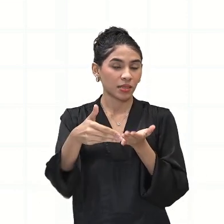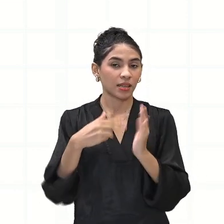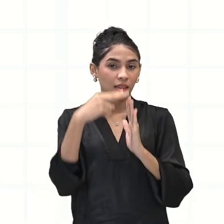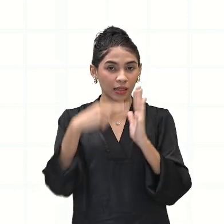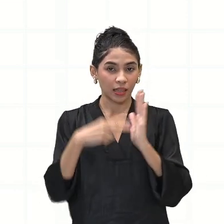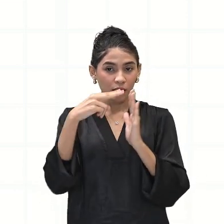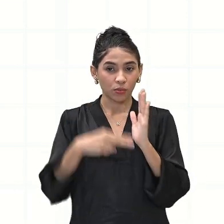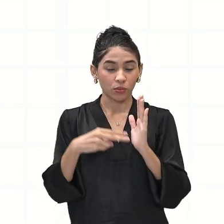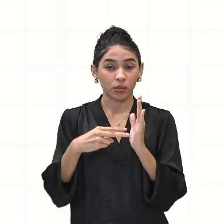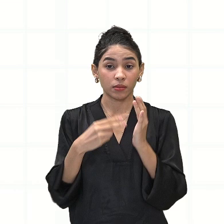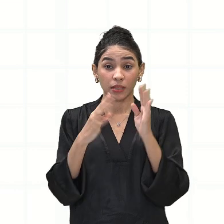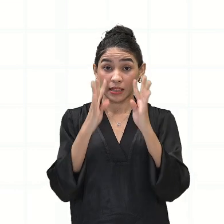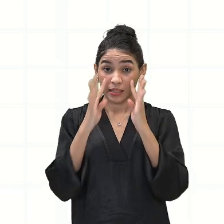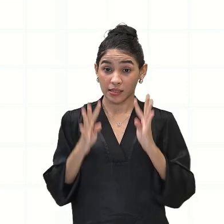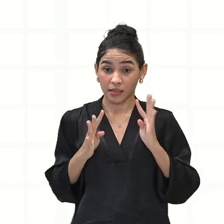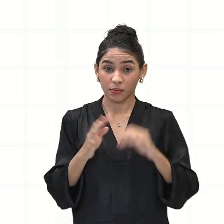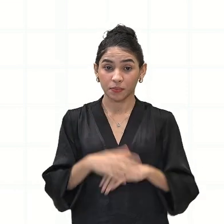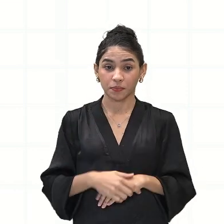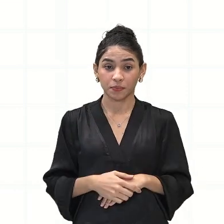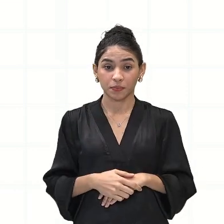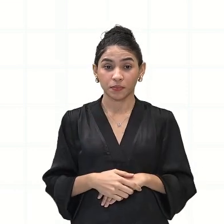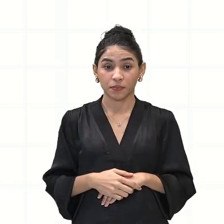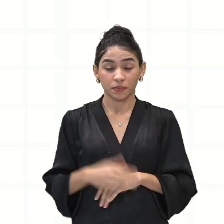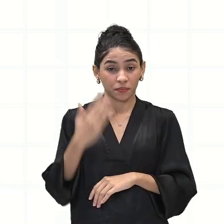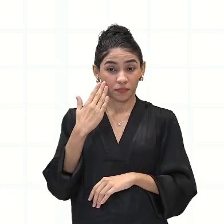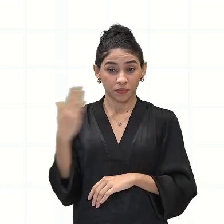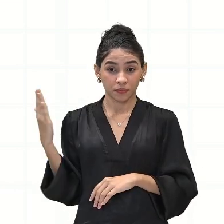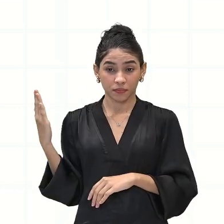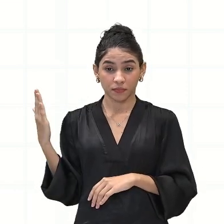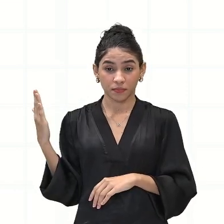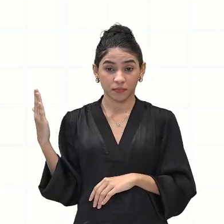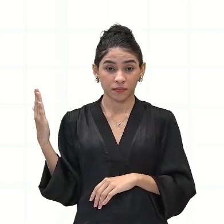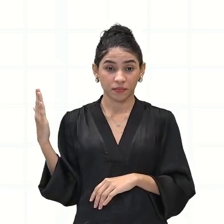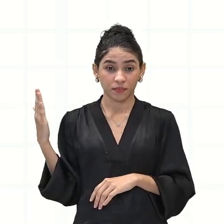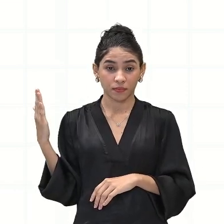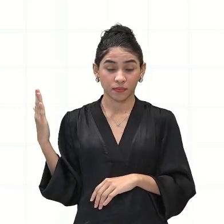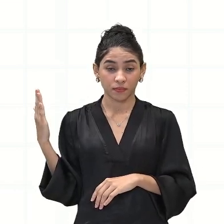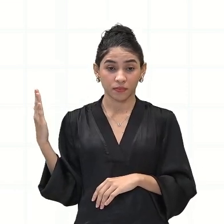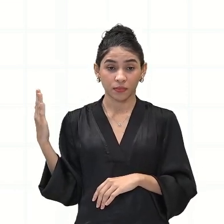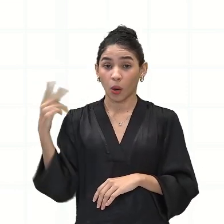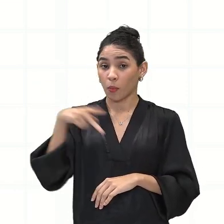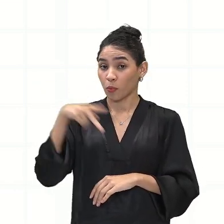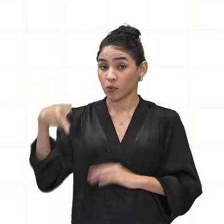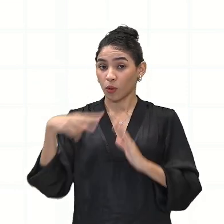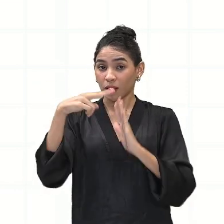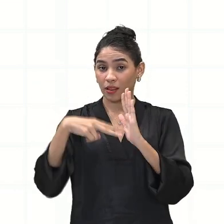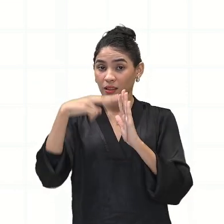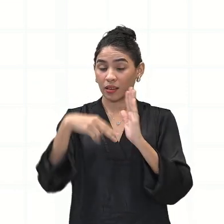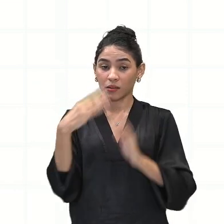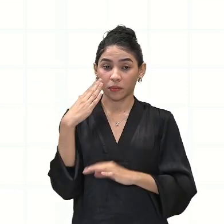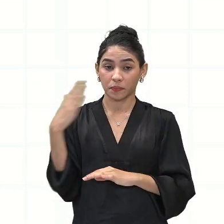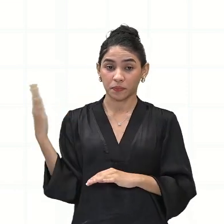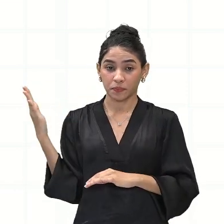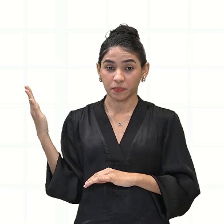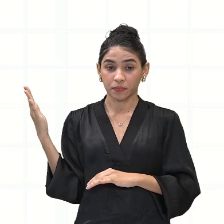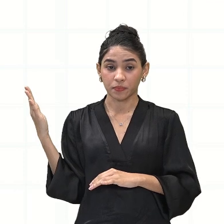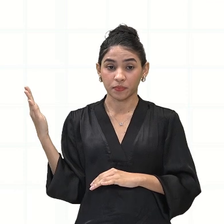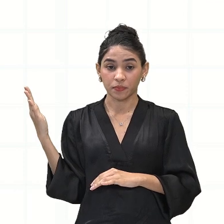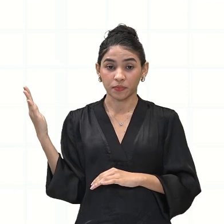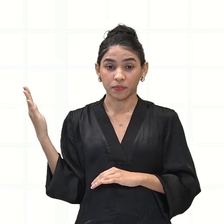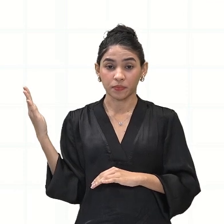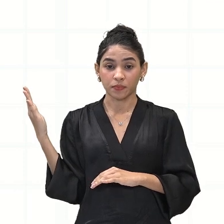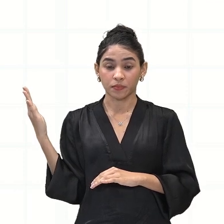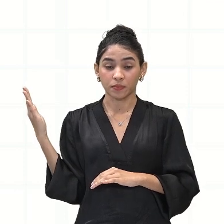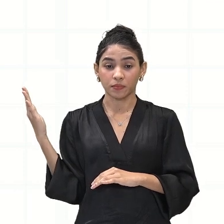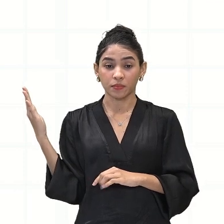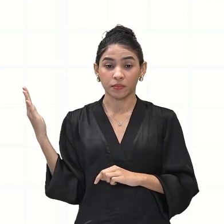ser, dê uma olhadinha aí comigo. Trem de ferro, café com pão, café com pão, café com pão. Virgem Maria, que